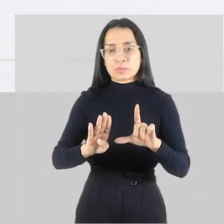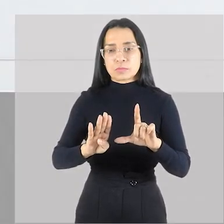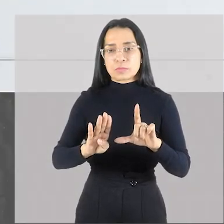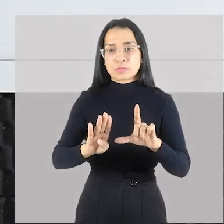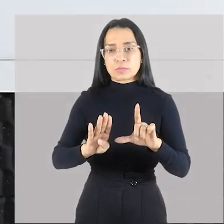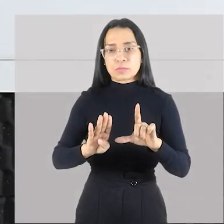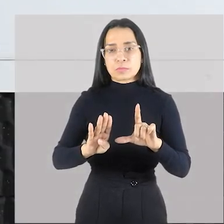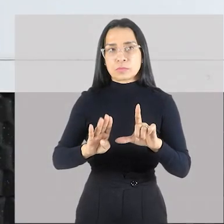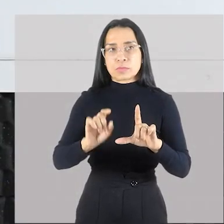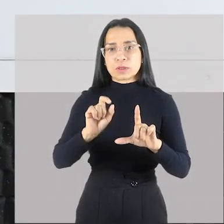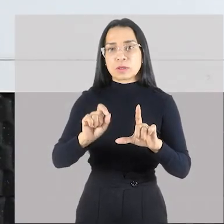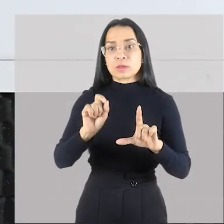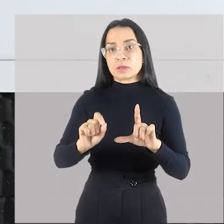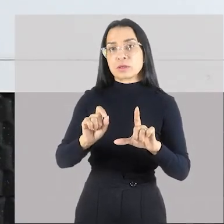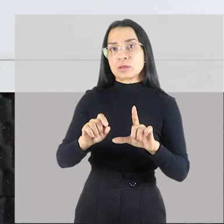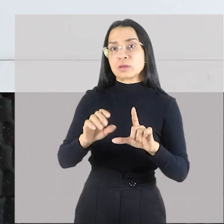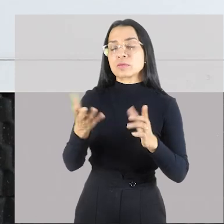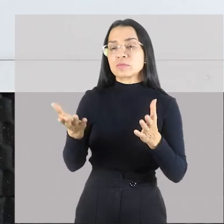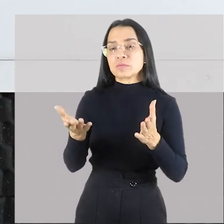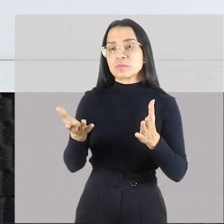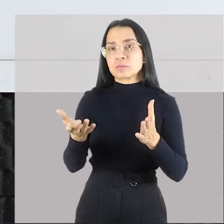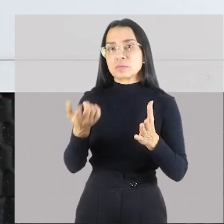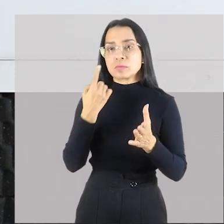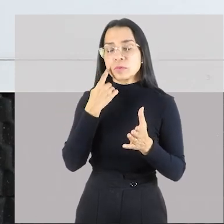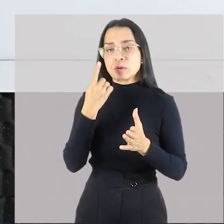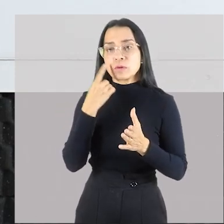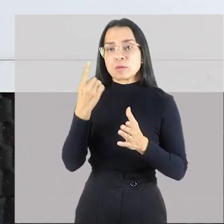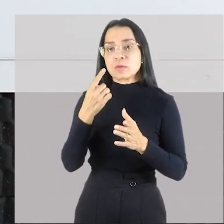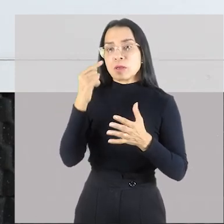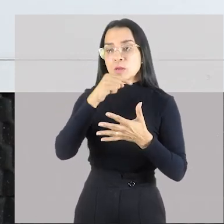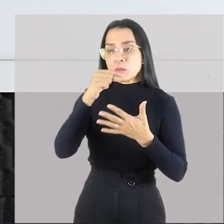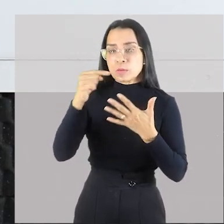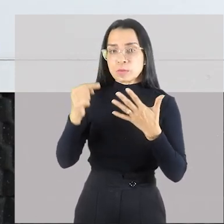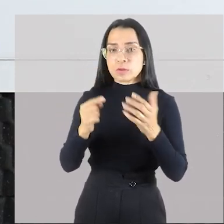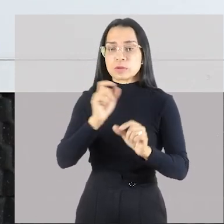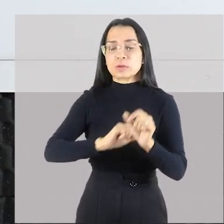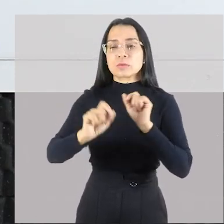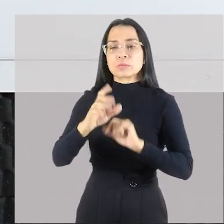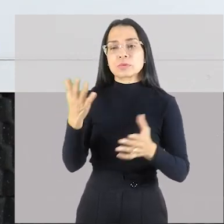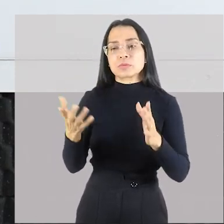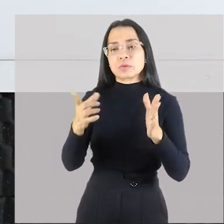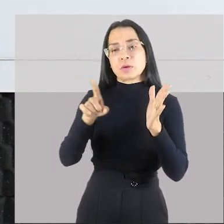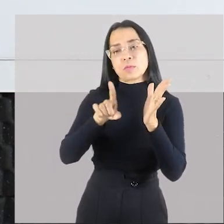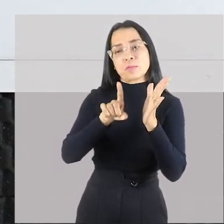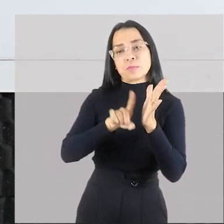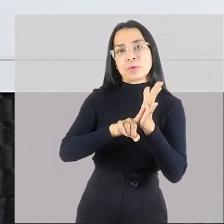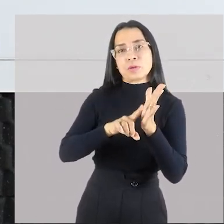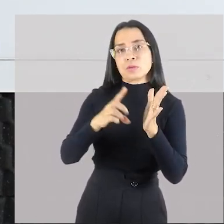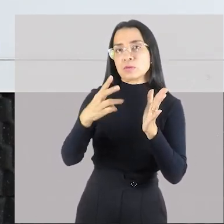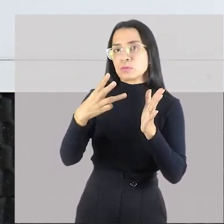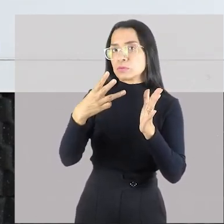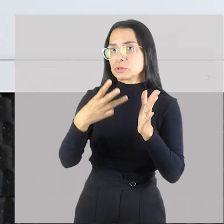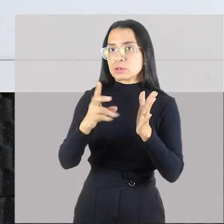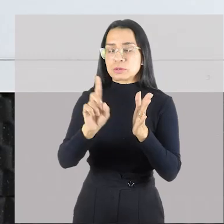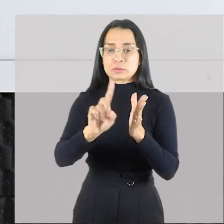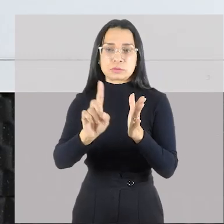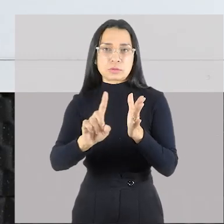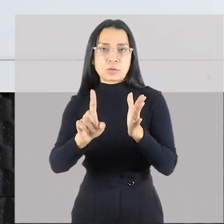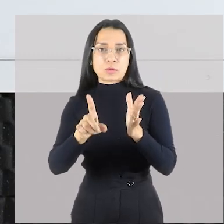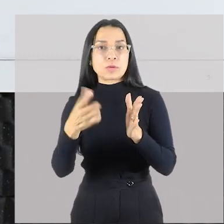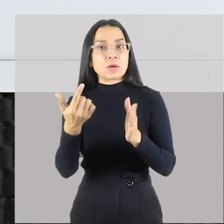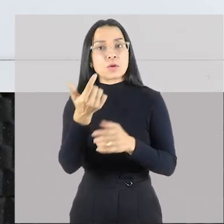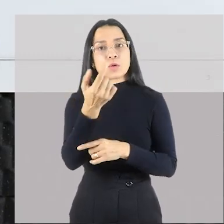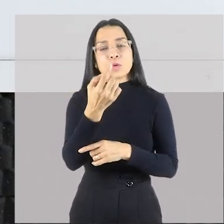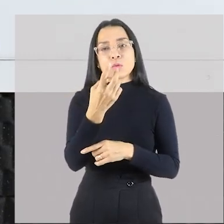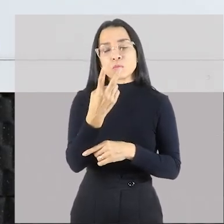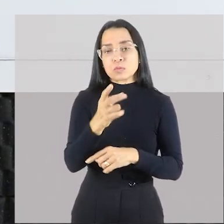3. Quem vai definir esse parâmetro não é o menos 3, é o 2, que é o zero da função. É o 2 que vai definir quem